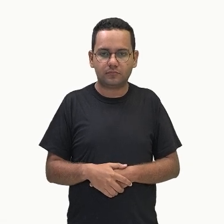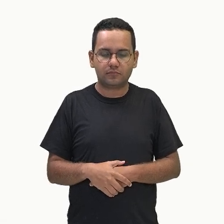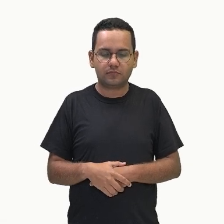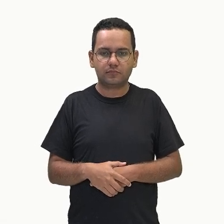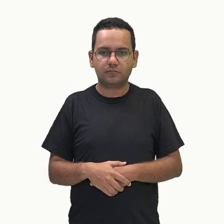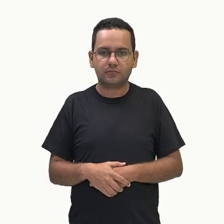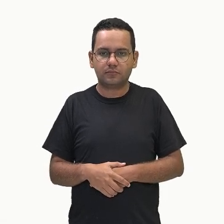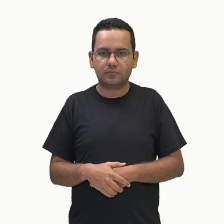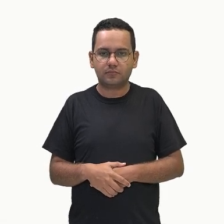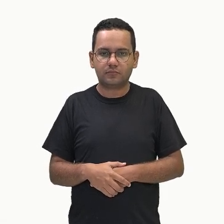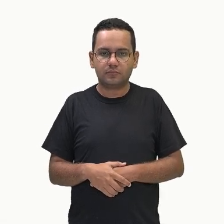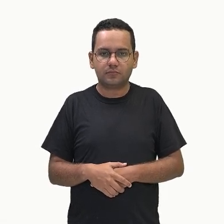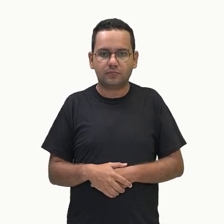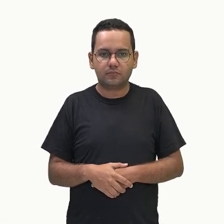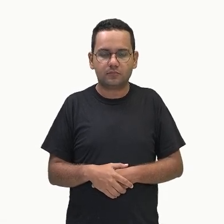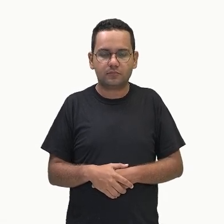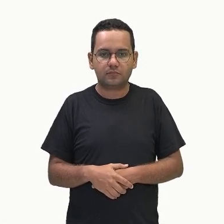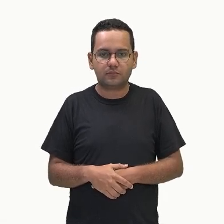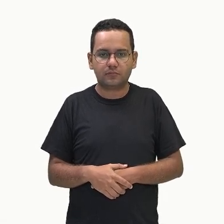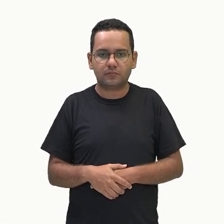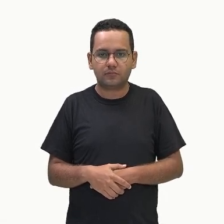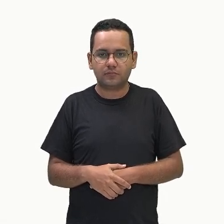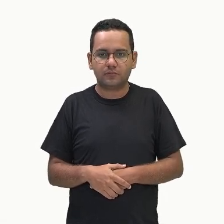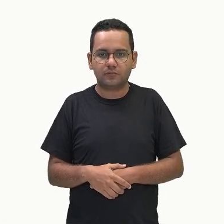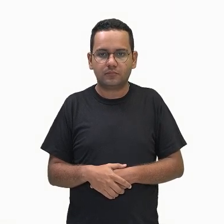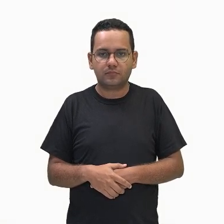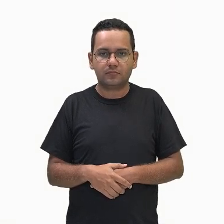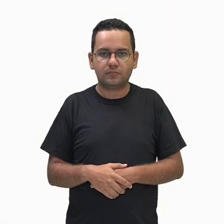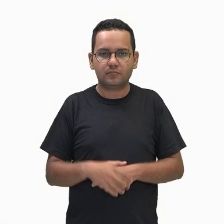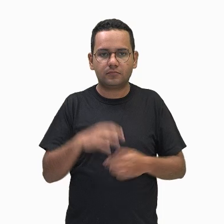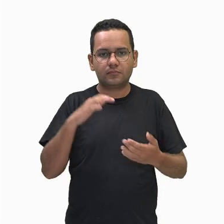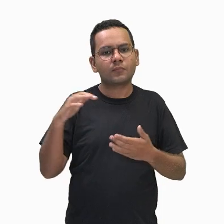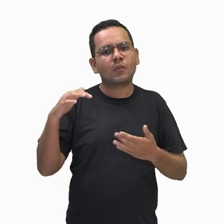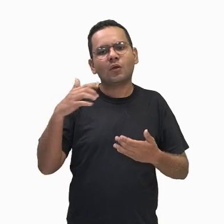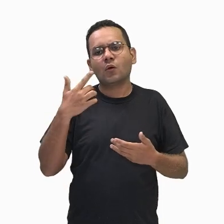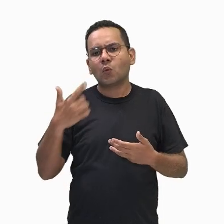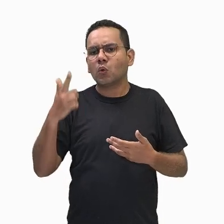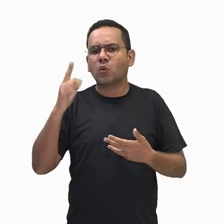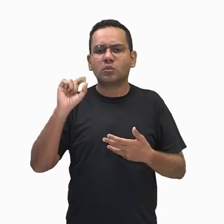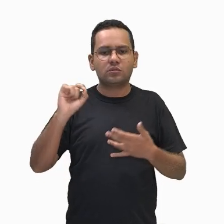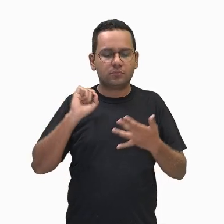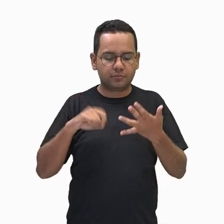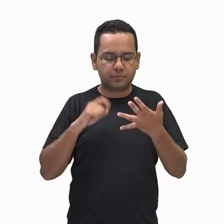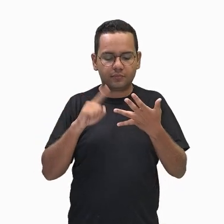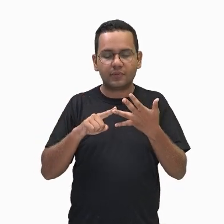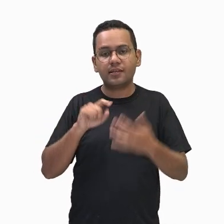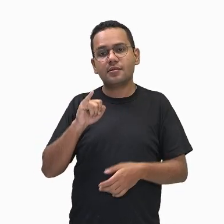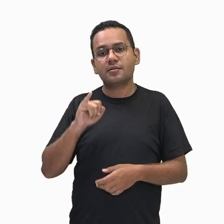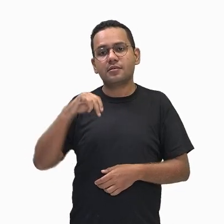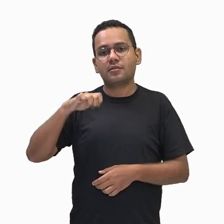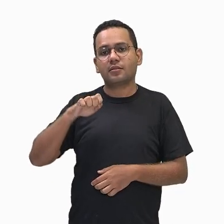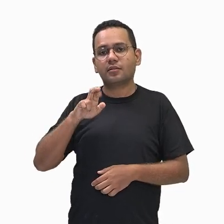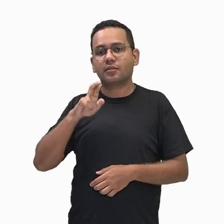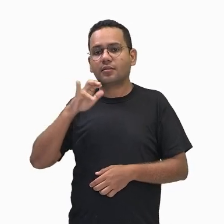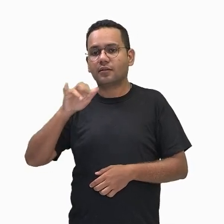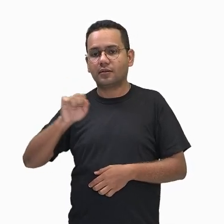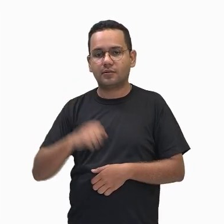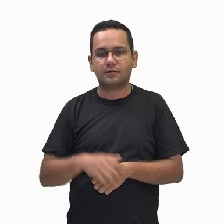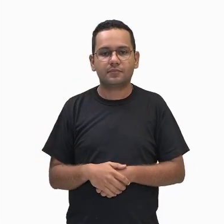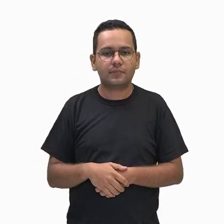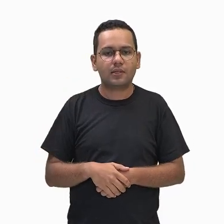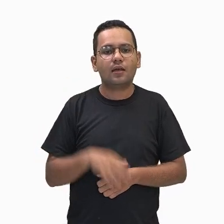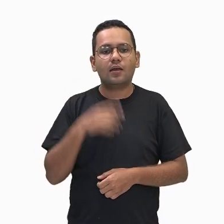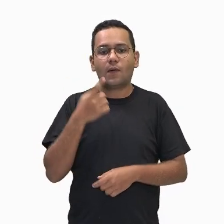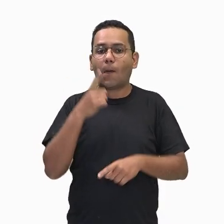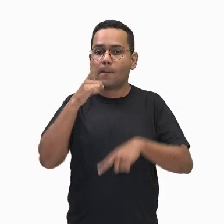certo? Outra característica importante da matéria é a inércia. A inércia é a tendência de um objeto